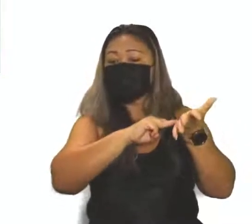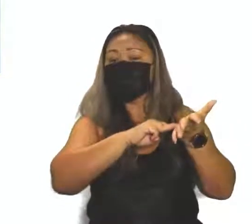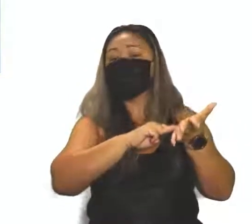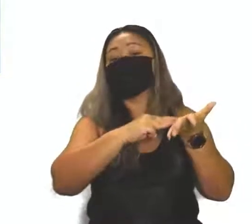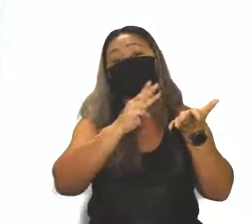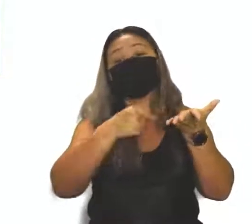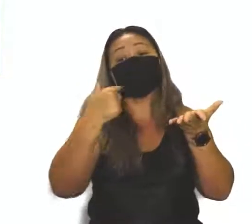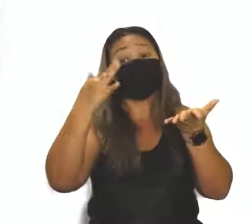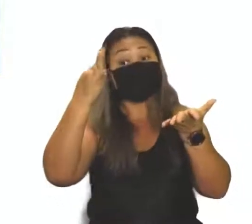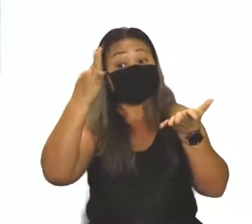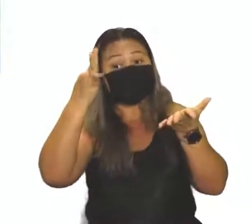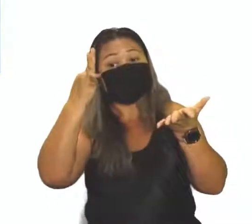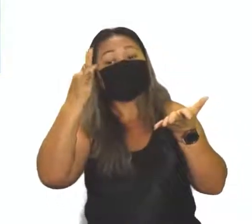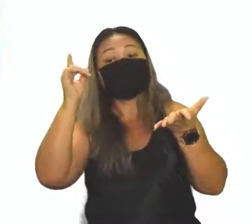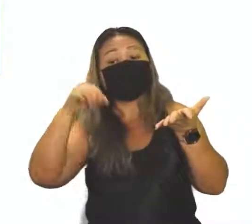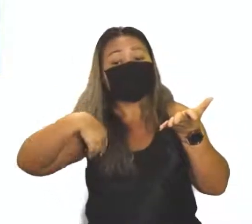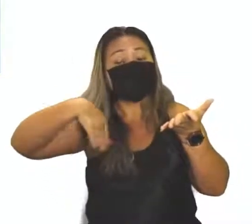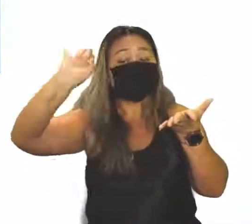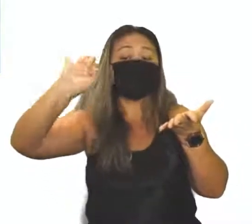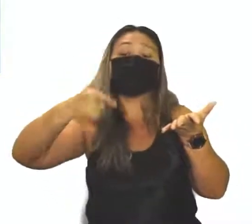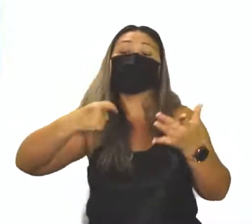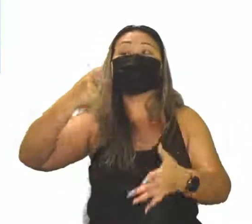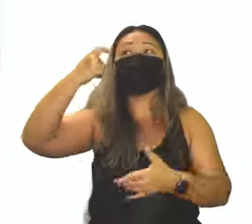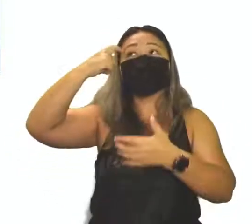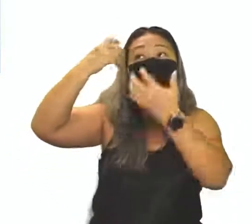o que aumenta é o reflexivo.